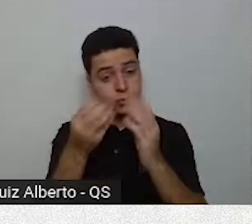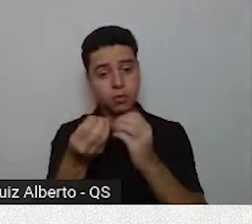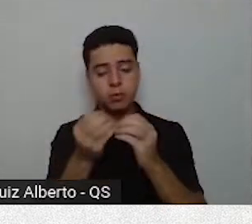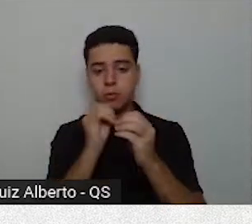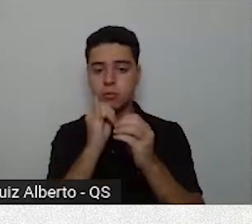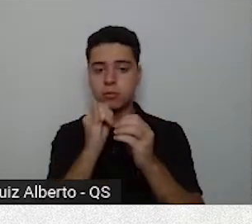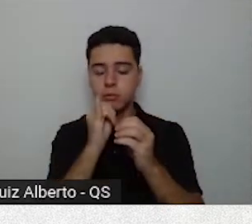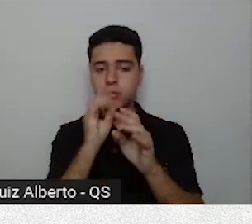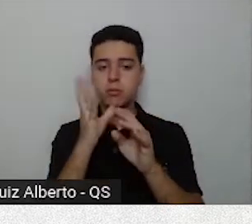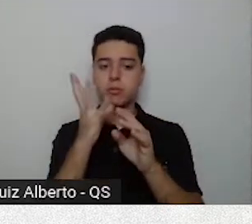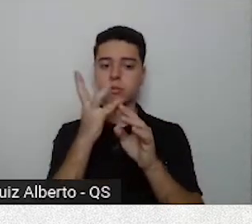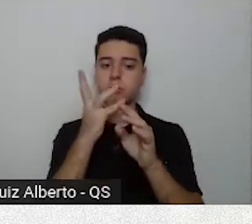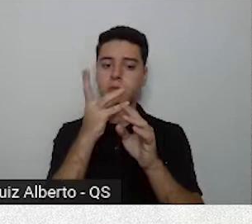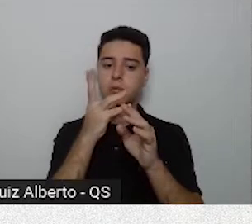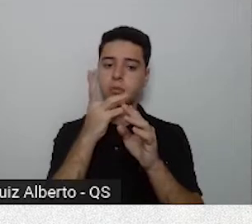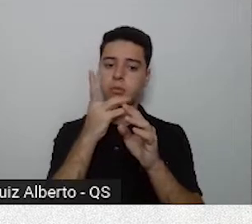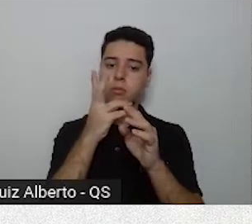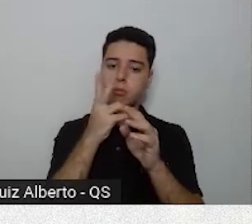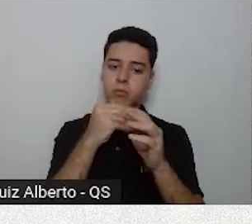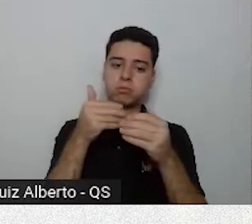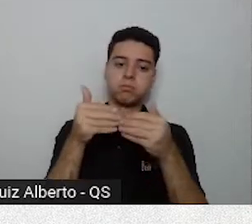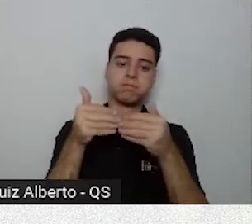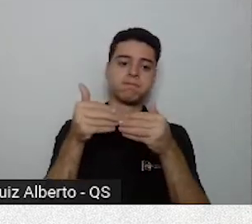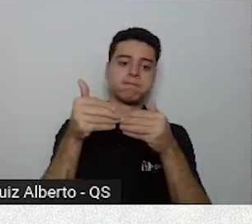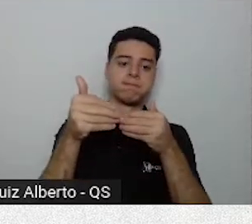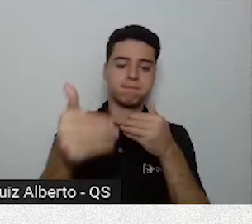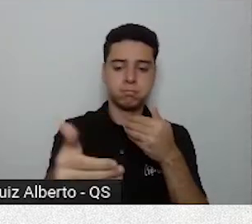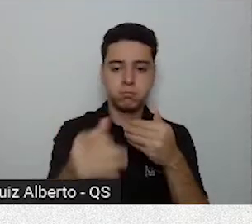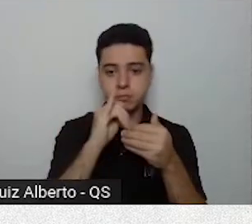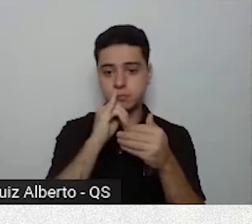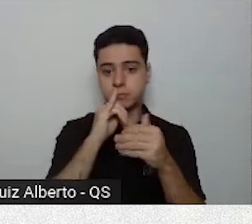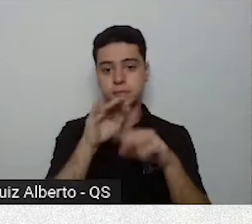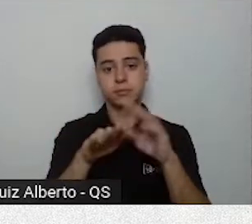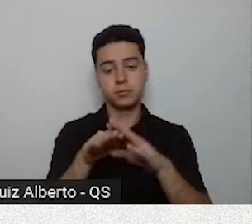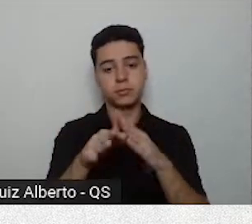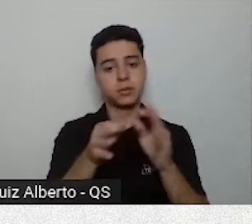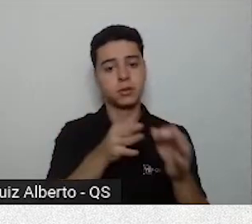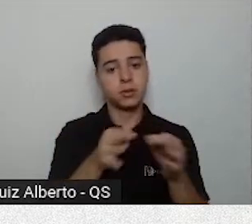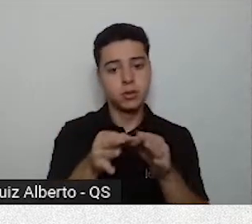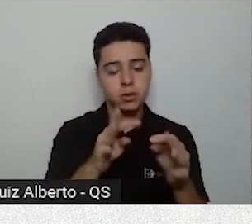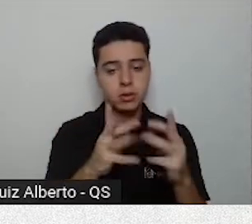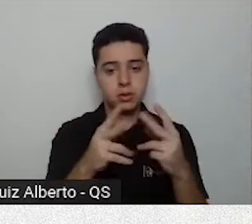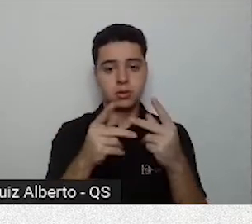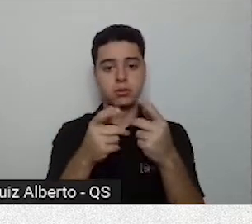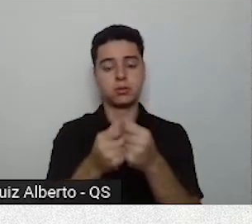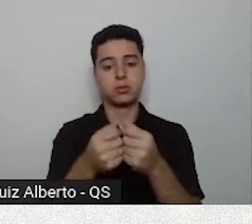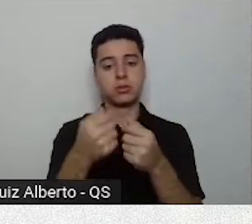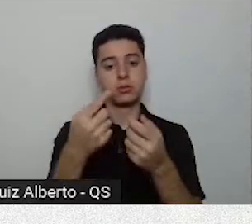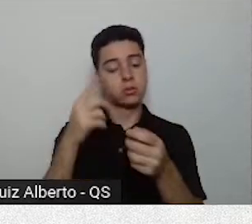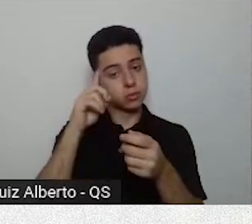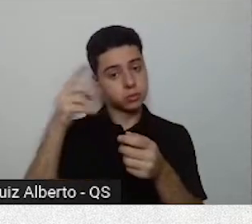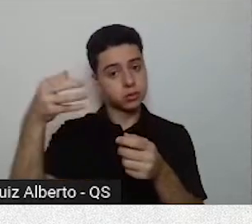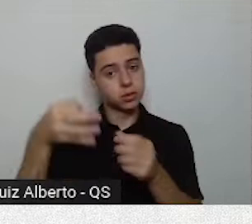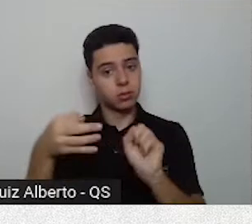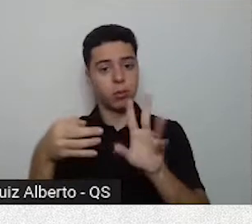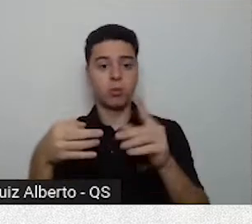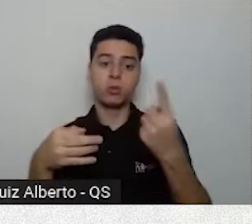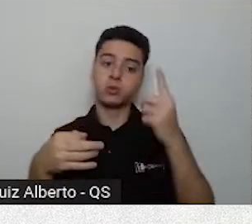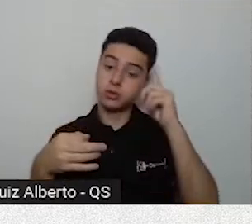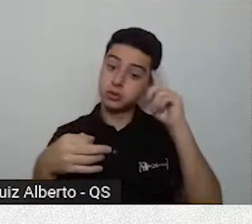durabilidade, você preparar suas tintas de preferência no dia ou um dia antes, né?